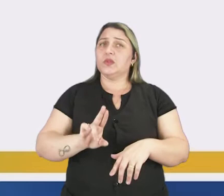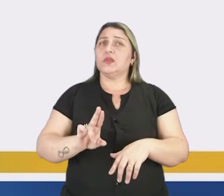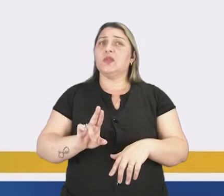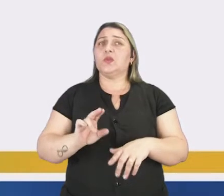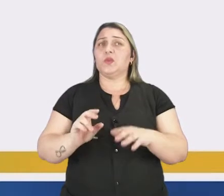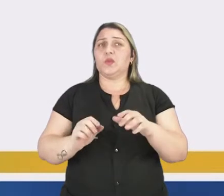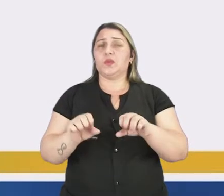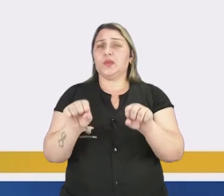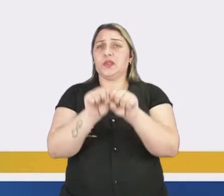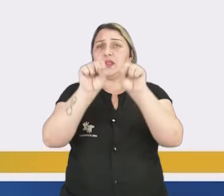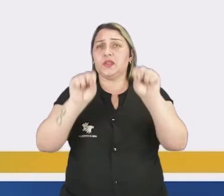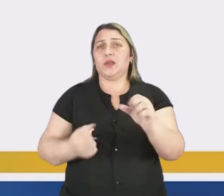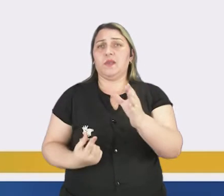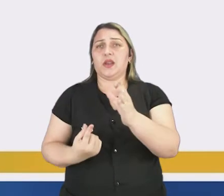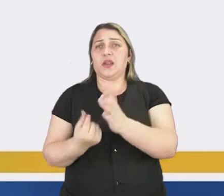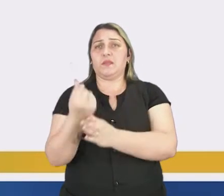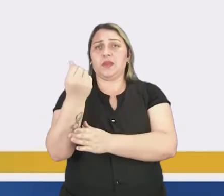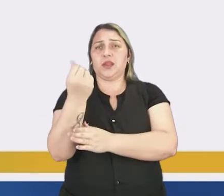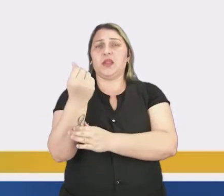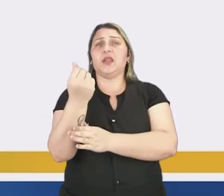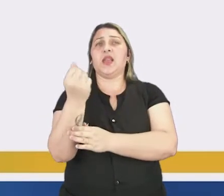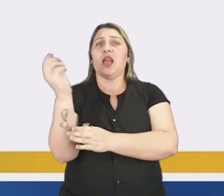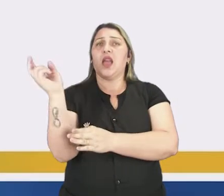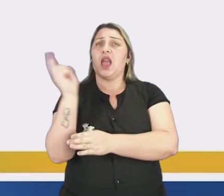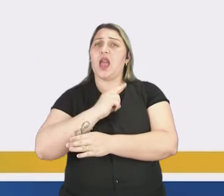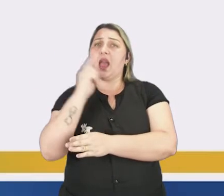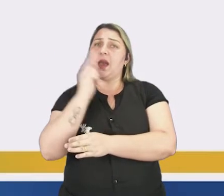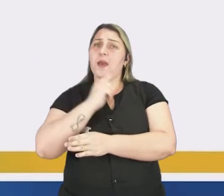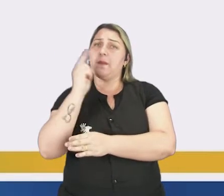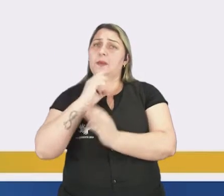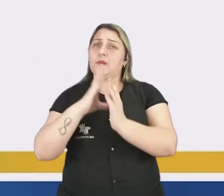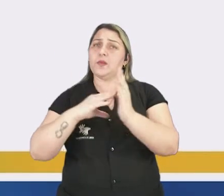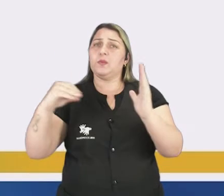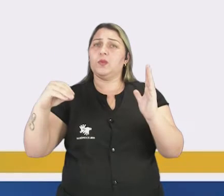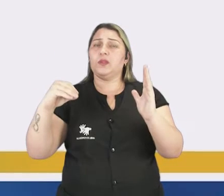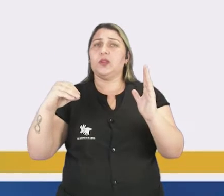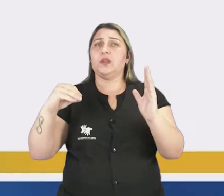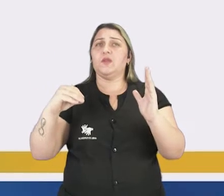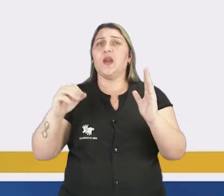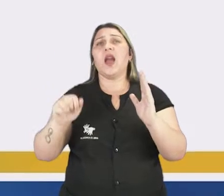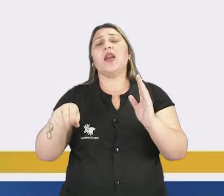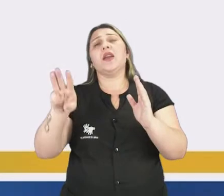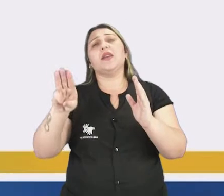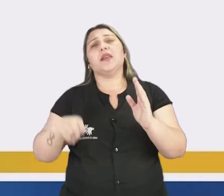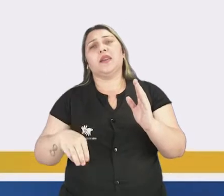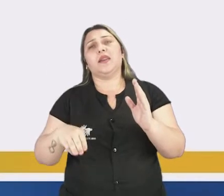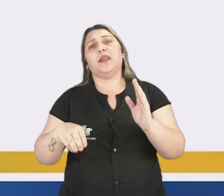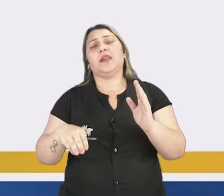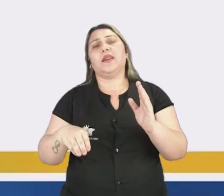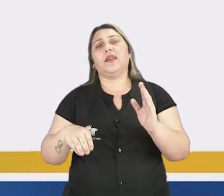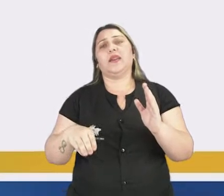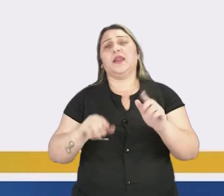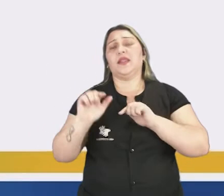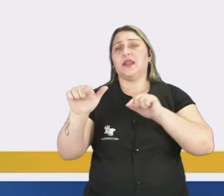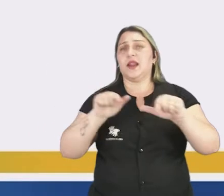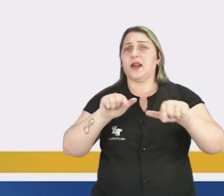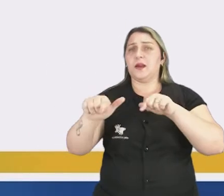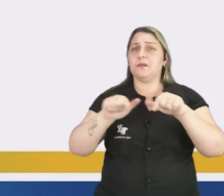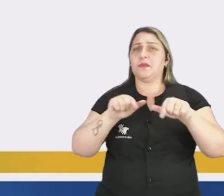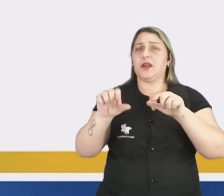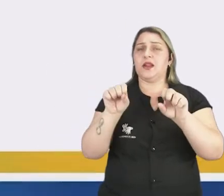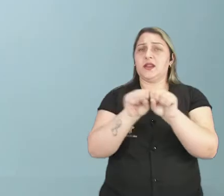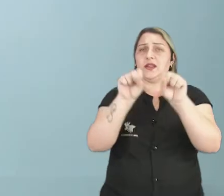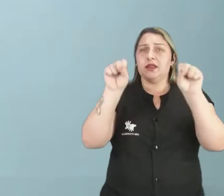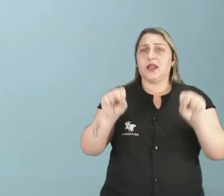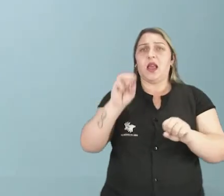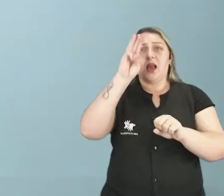sistema capitalista é a emergência desses modelos. Ou seja, quem trabalha nesse sistema